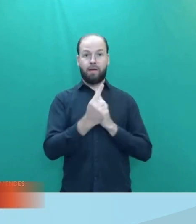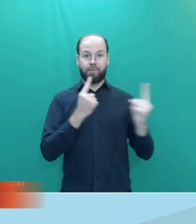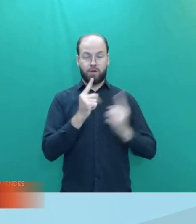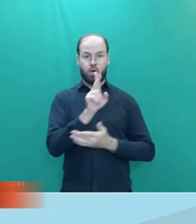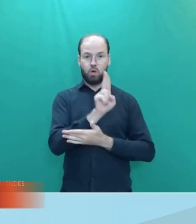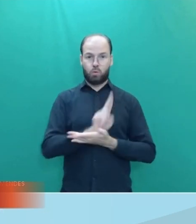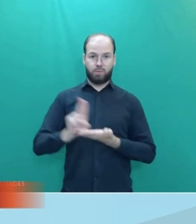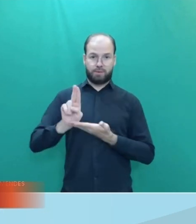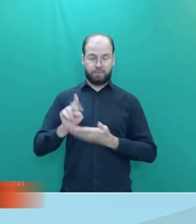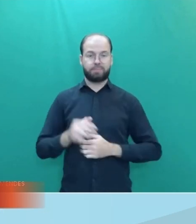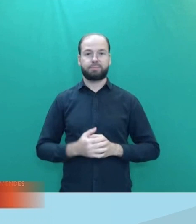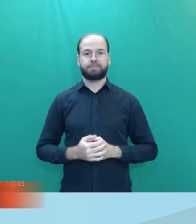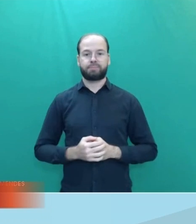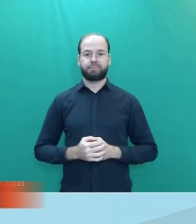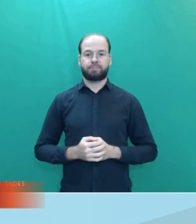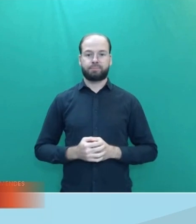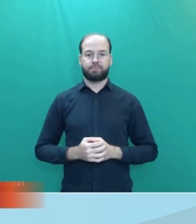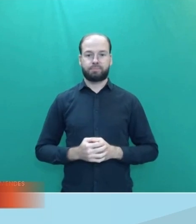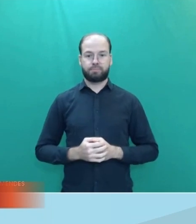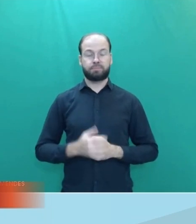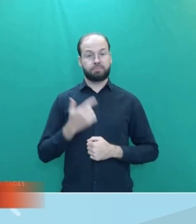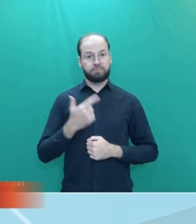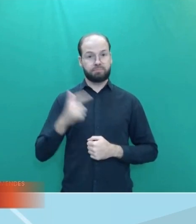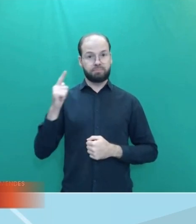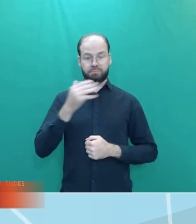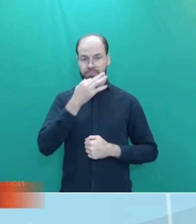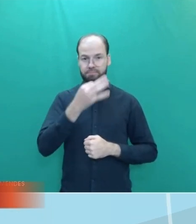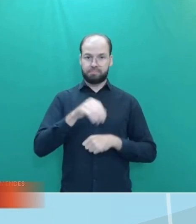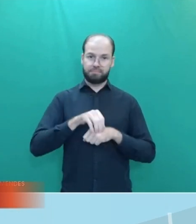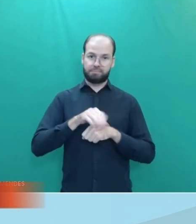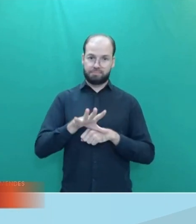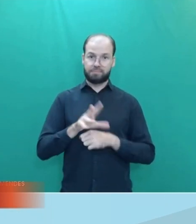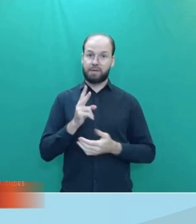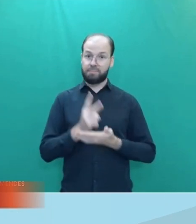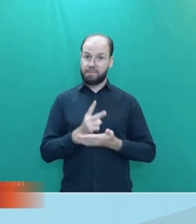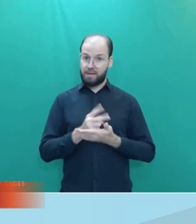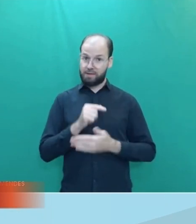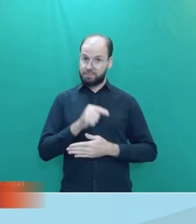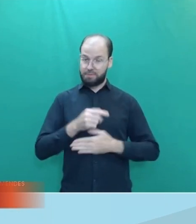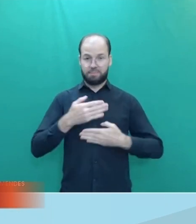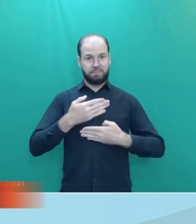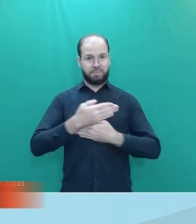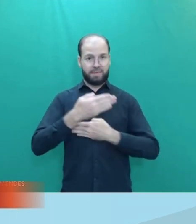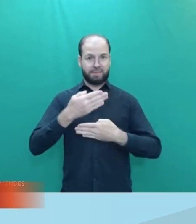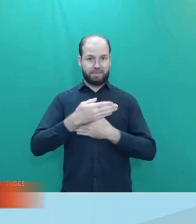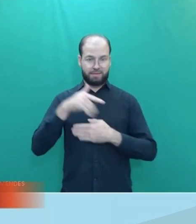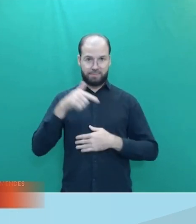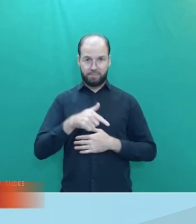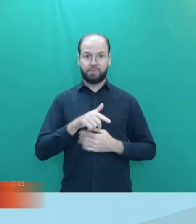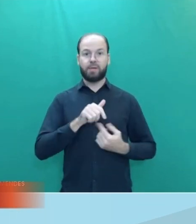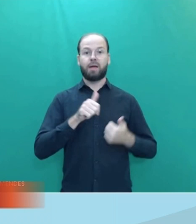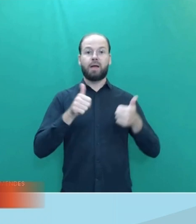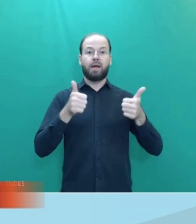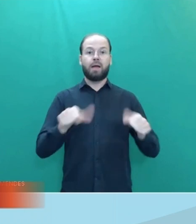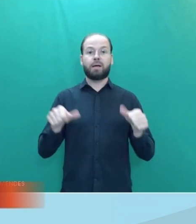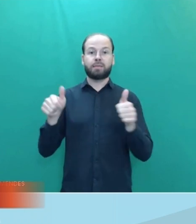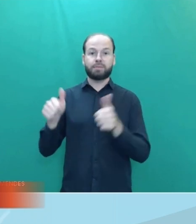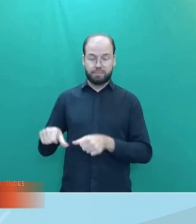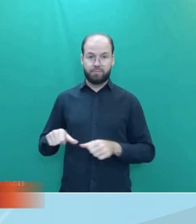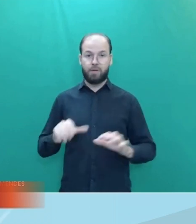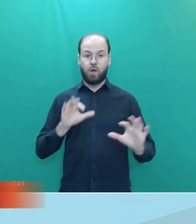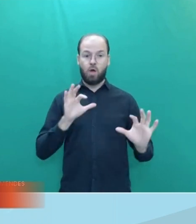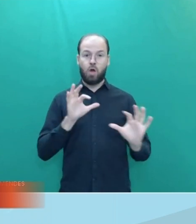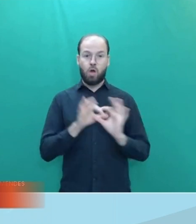Universitária. E outra dica dessa mesma Escola do Futuro em Artes. A exposição